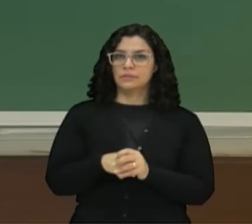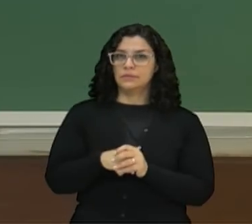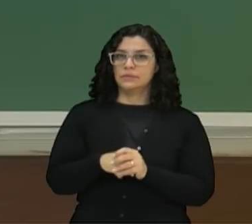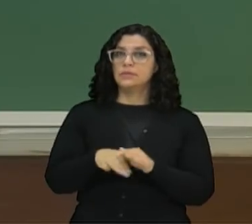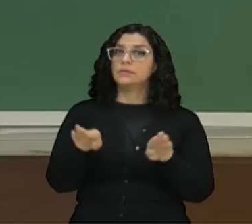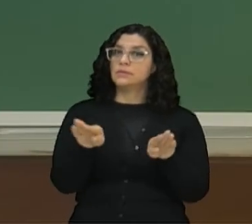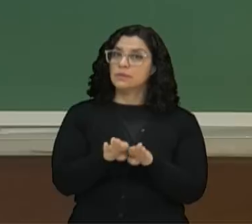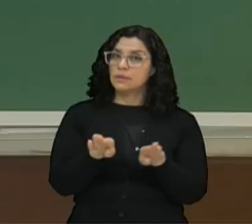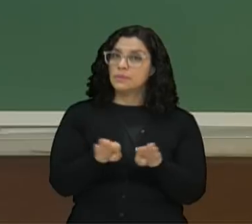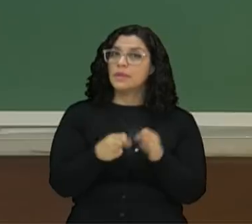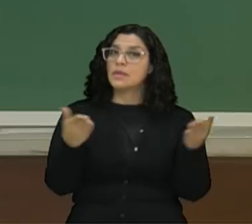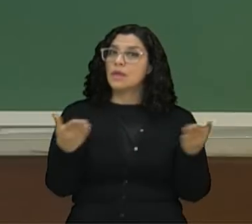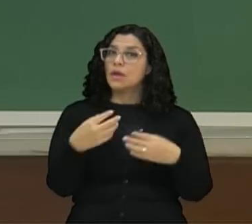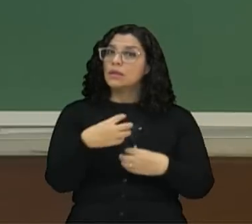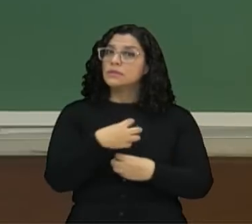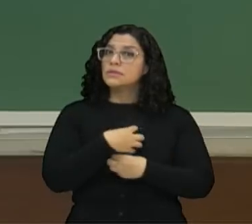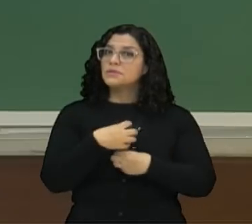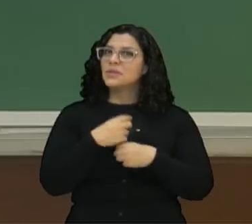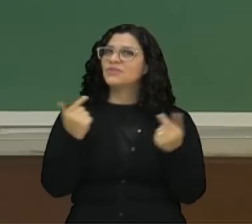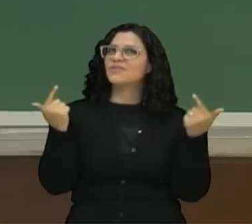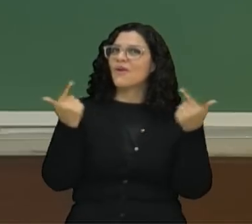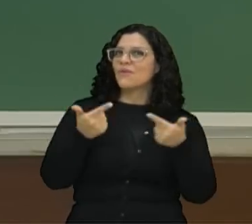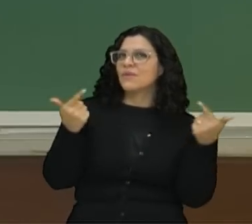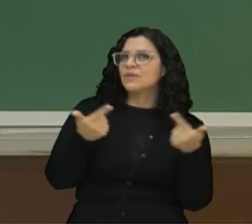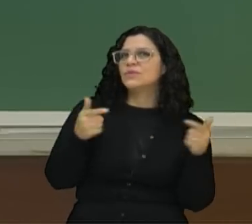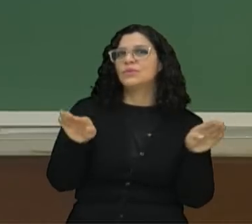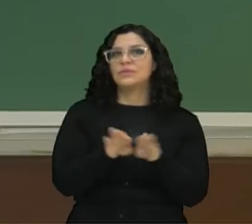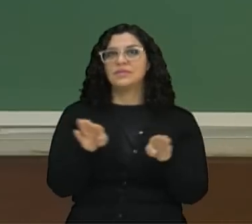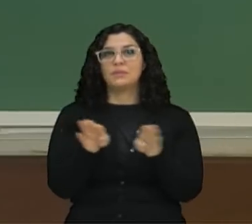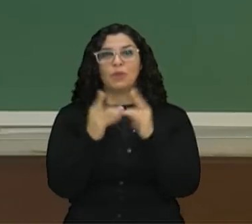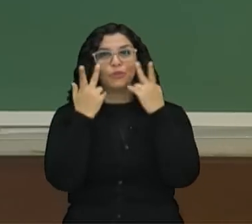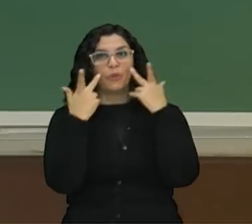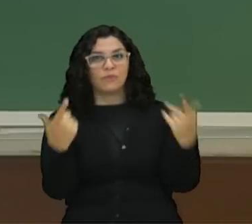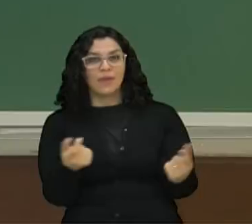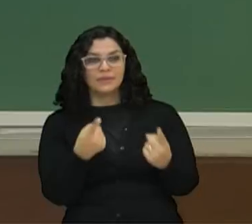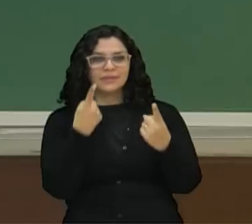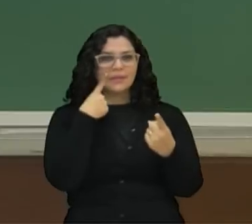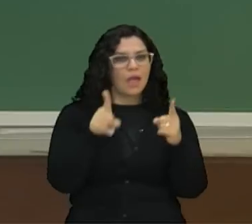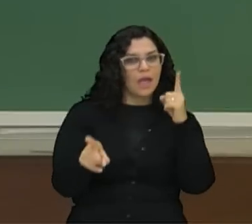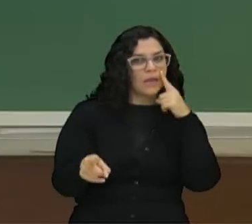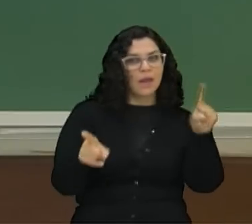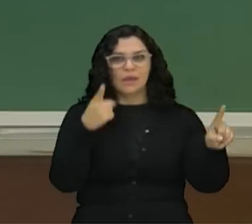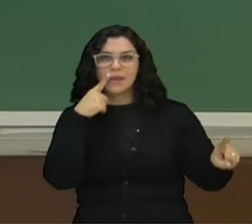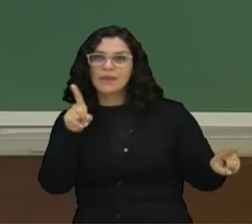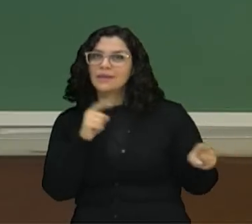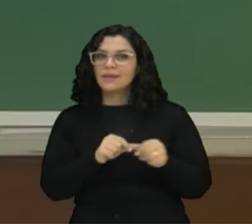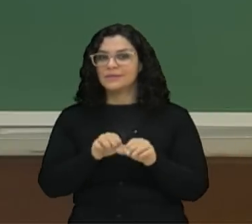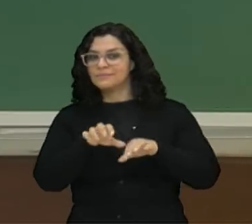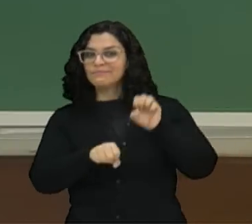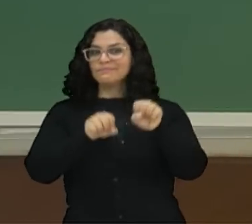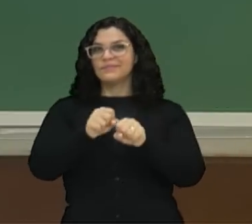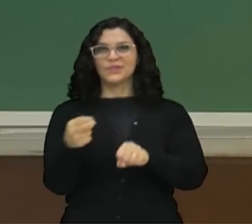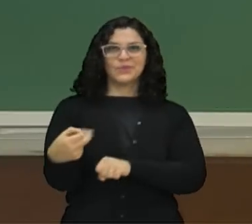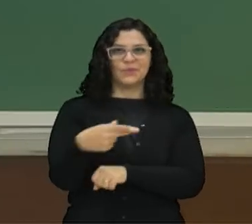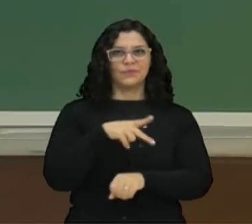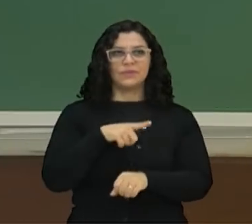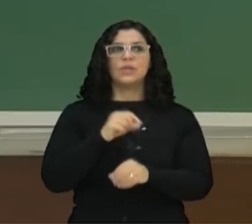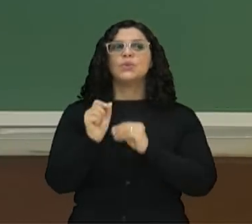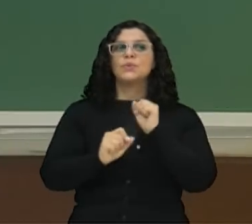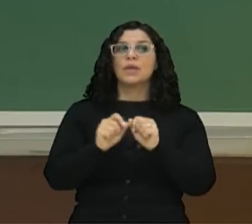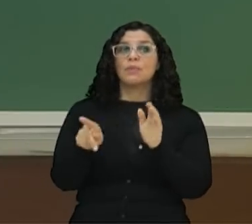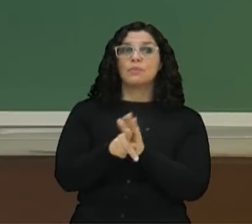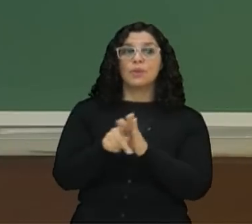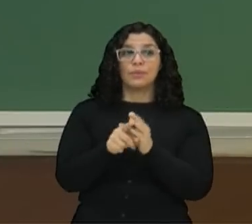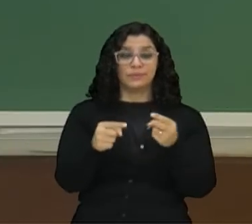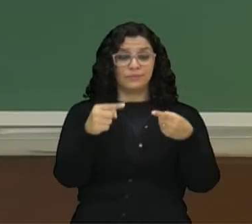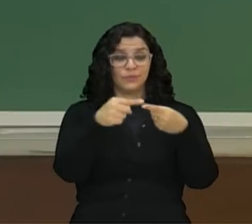tudo a ver com esse sentimento de aventura, de inovação, de descobrir, de desbravar algo novo, né? Que são essas